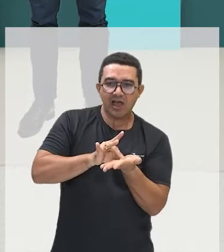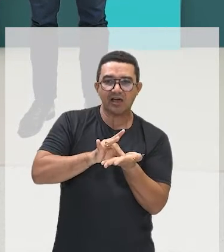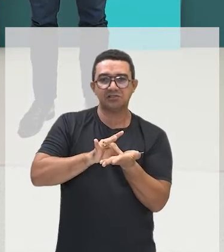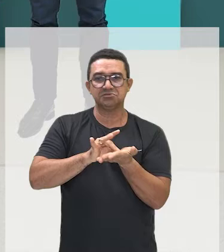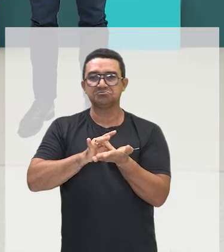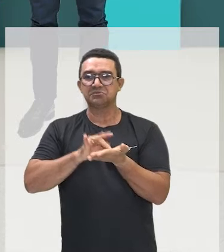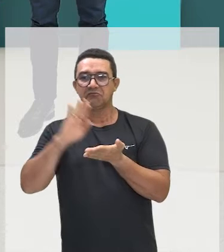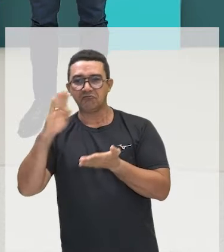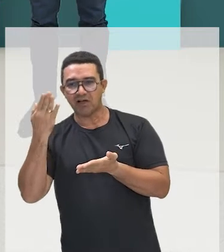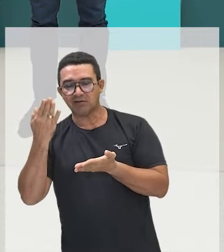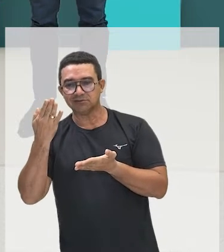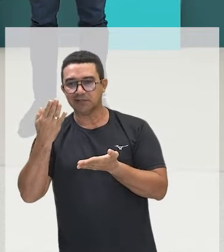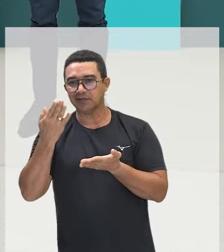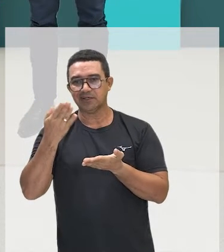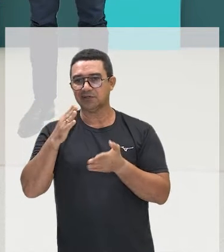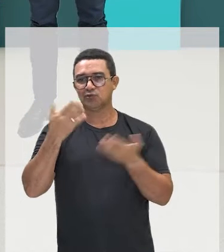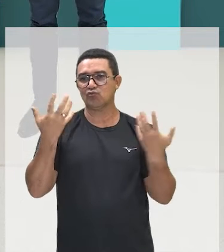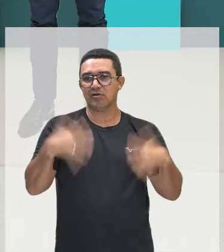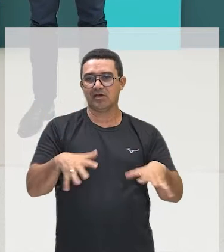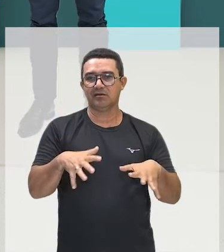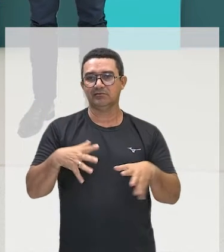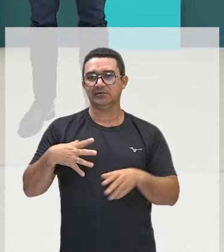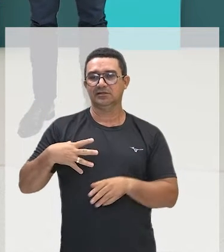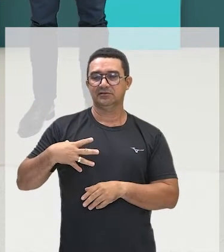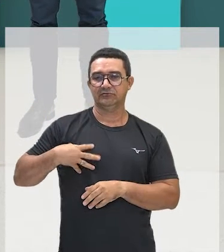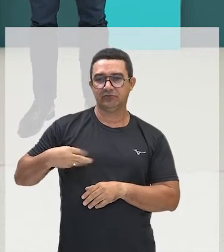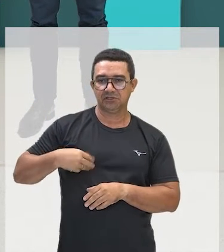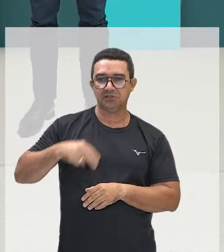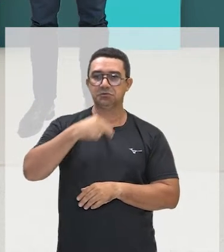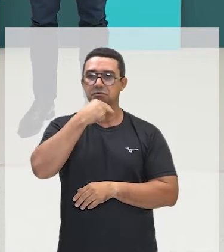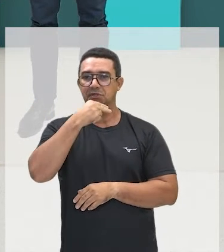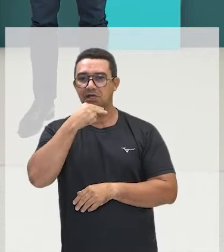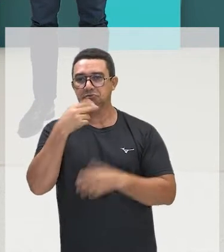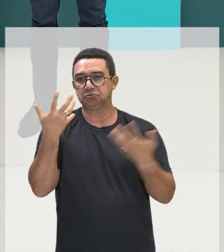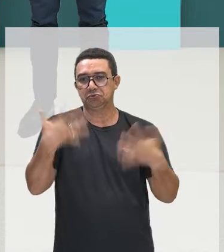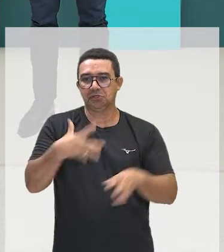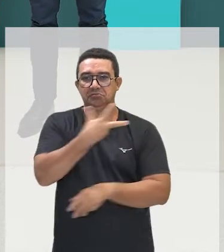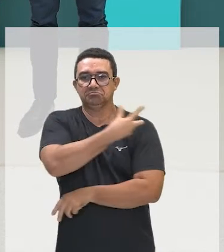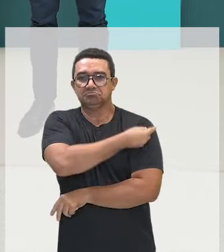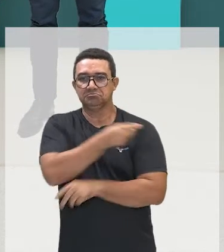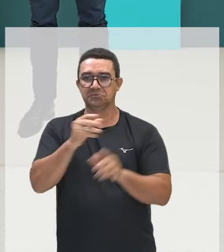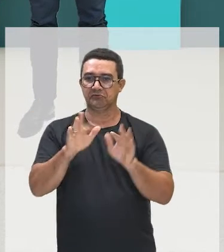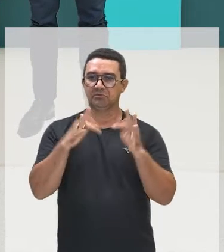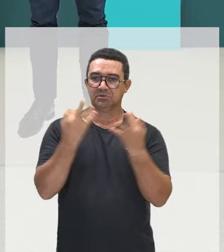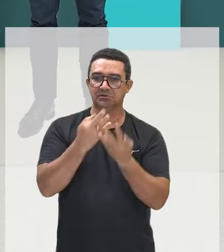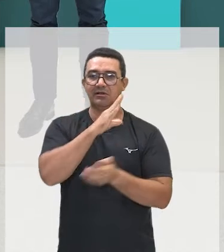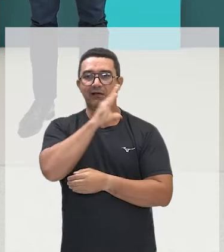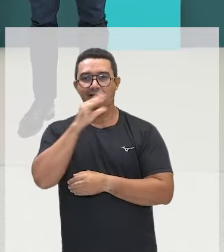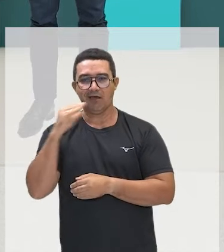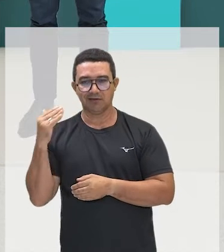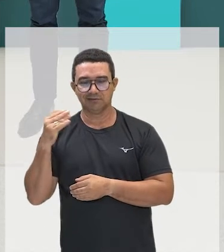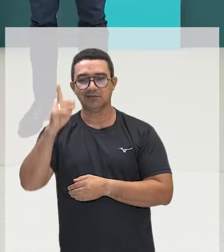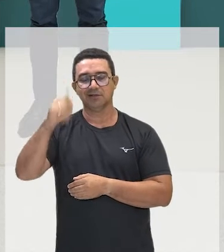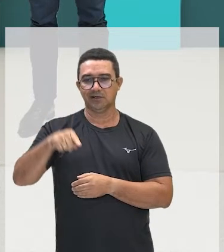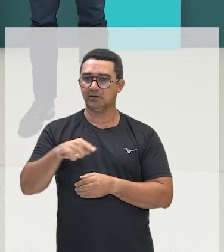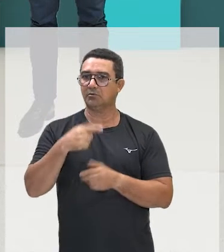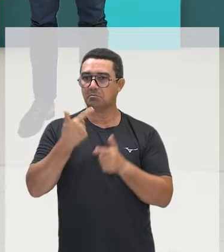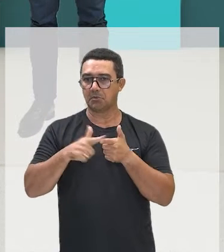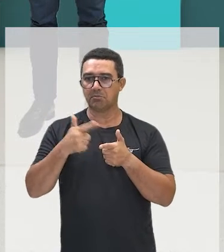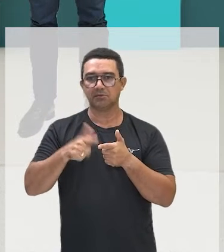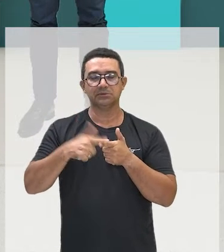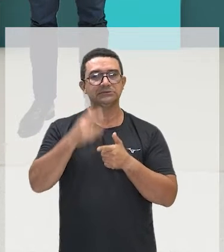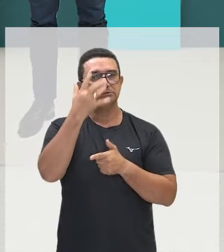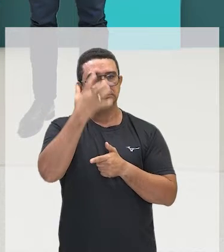essas vacinações, né, dessas crianças. Isso é um problema muito sério para a saúde pública, né? Por exemplo, nós corremos o risco de trazer de